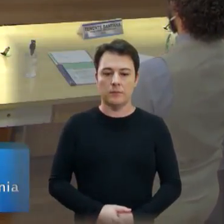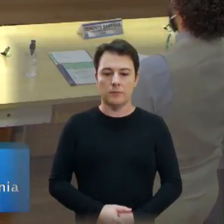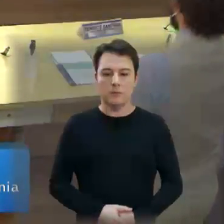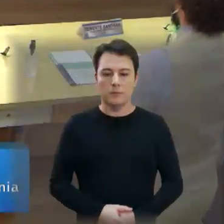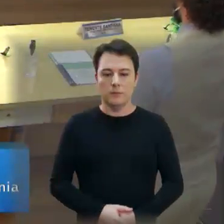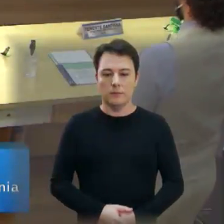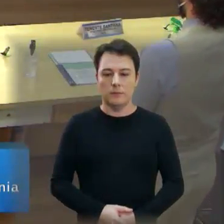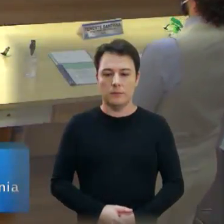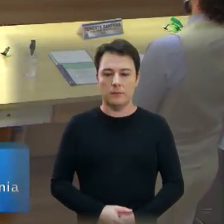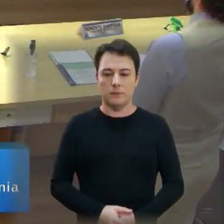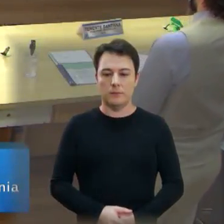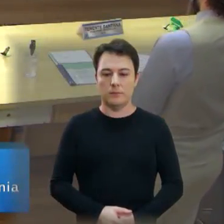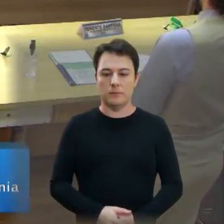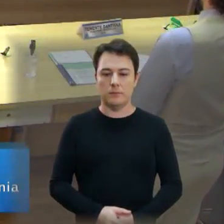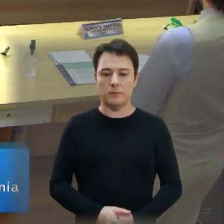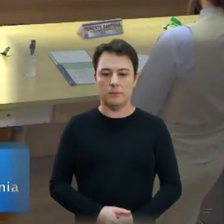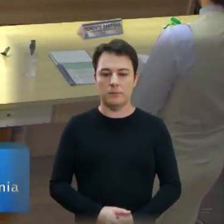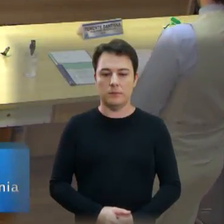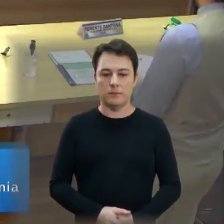Paulo Landim.